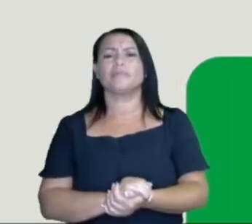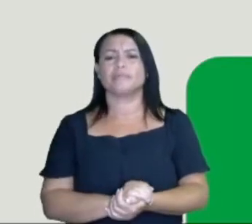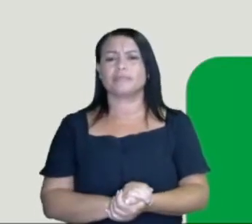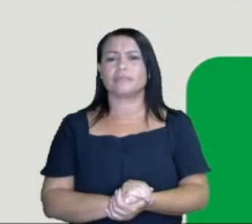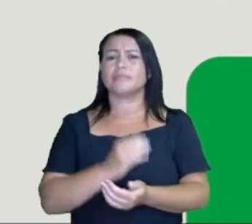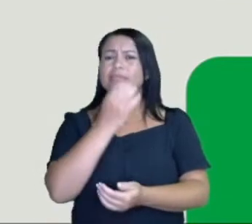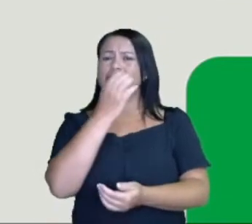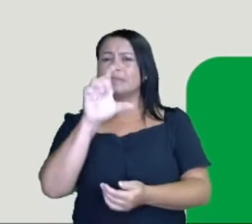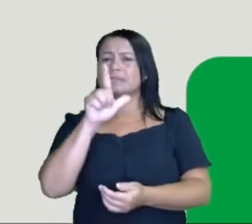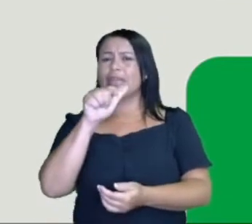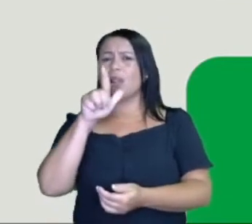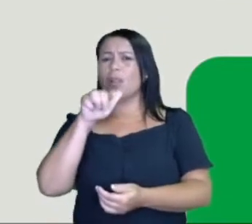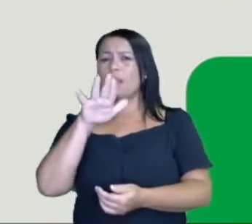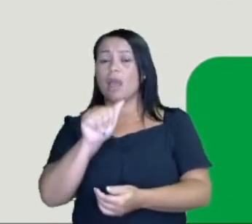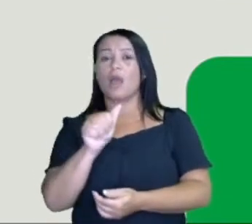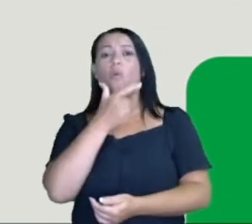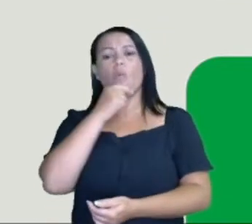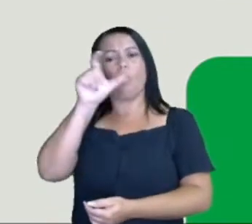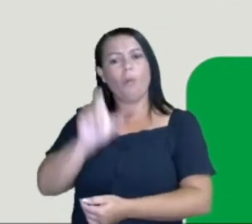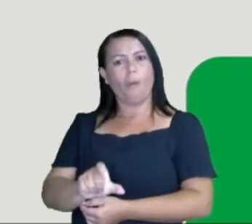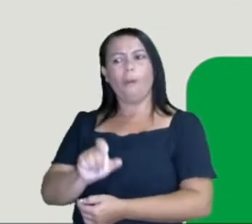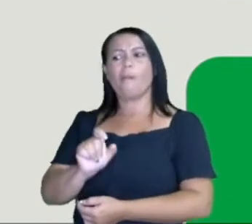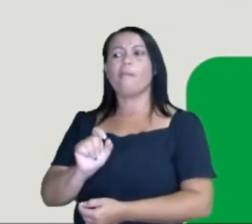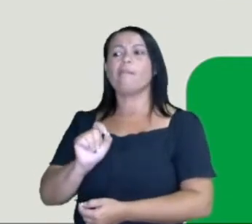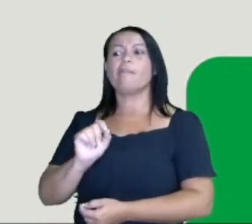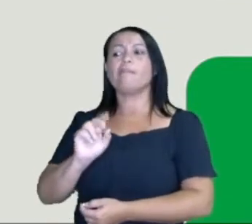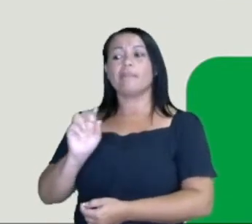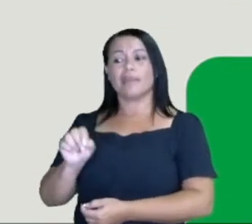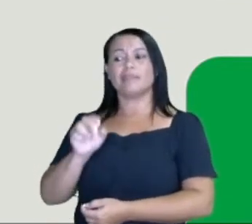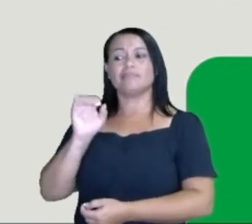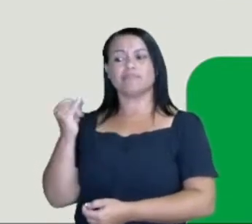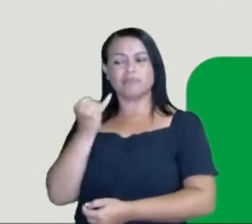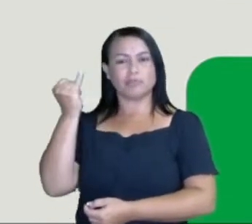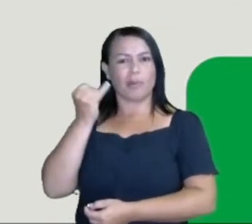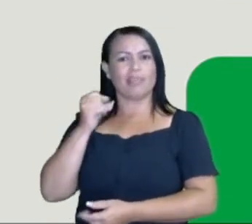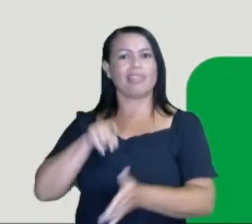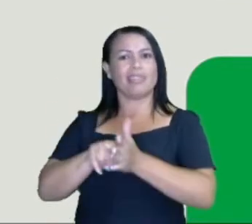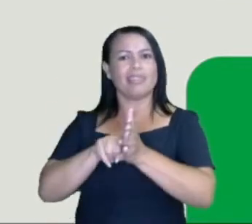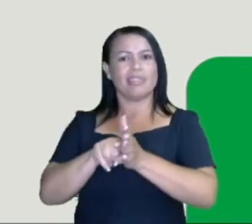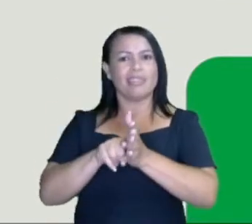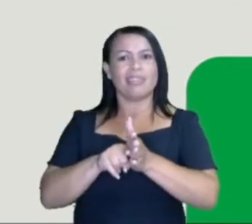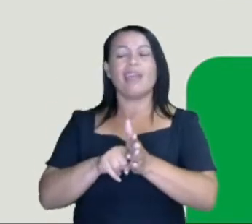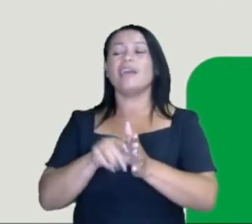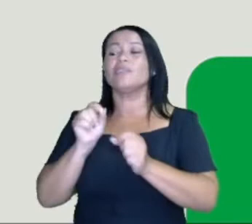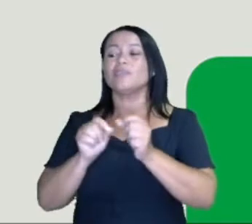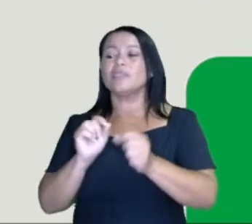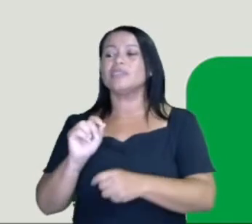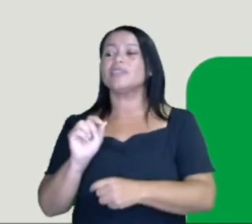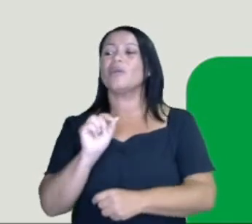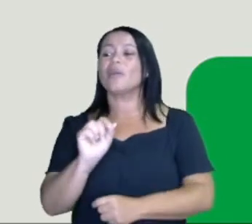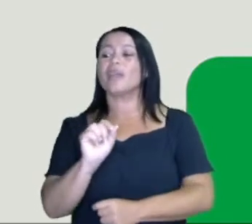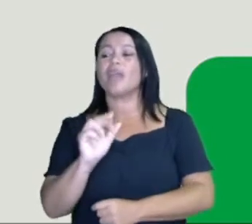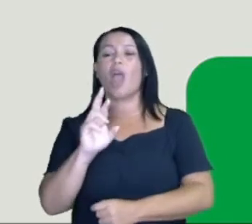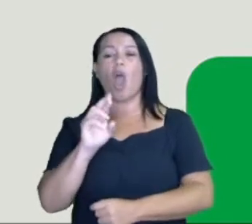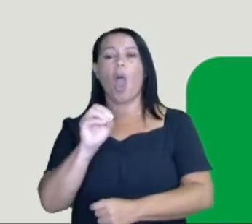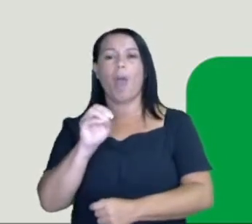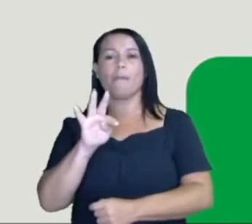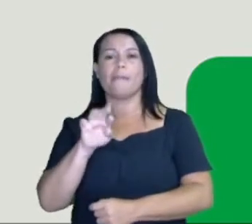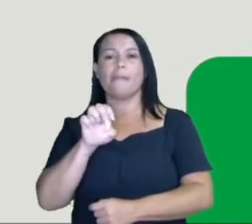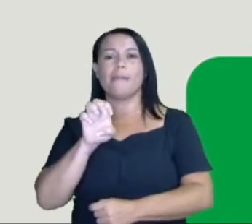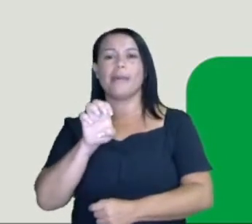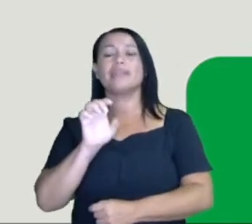Um cientista chamado Robert Hooke, no século XVIII, criou um microscópio, chamado microscópio de Hooke.